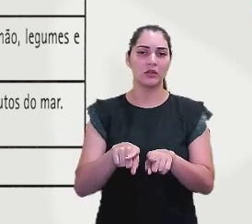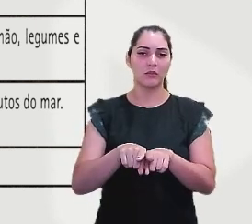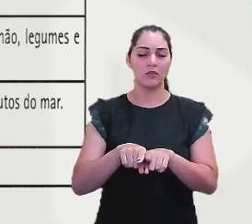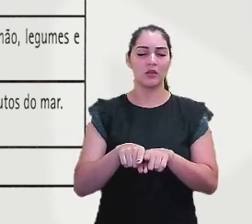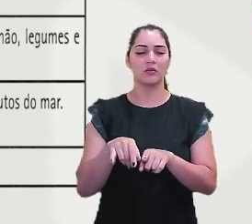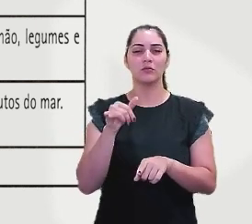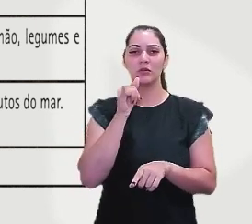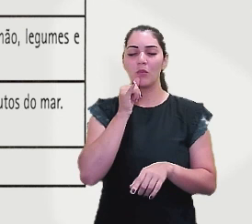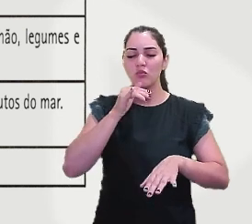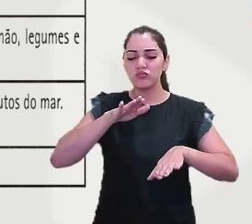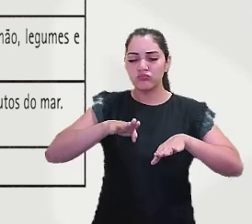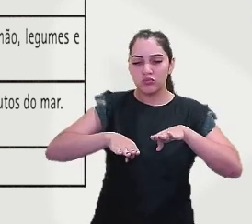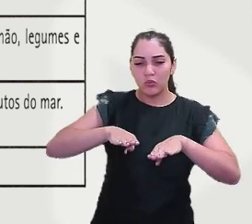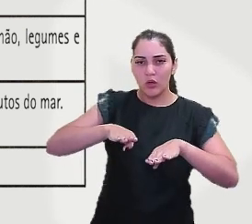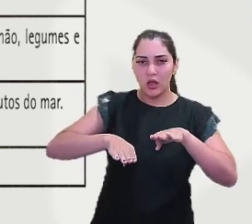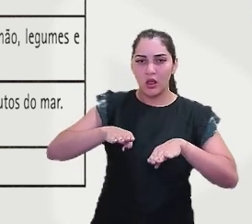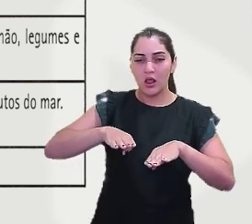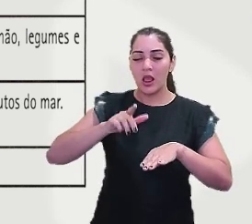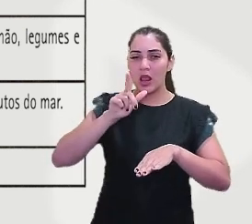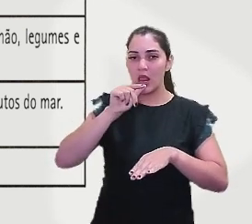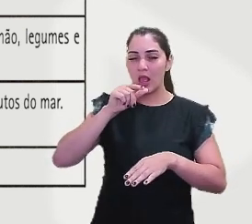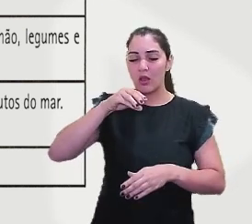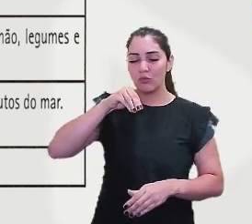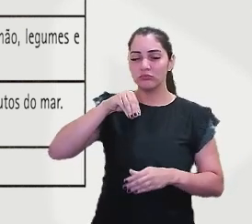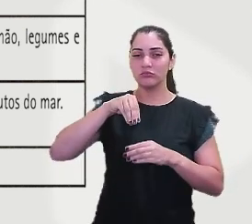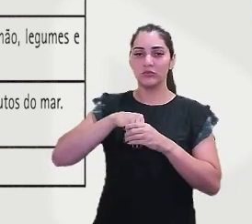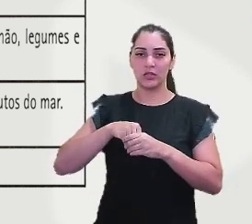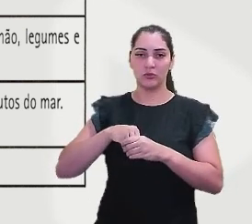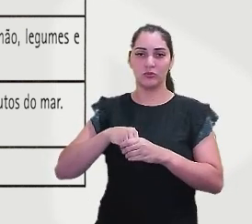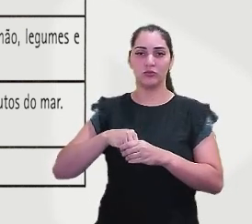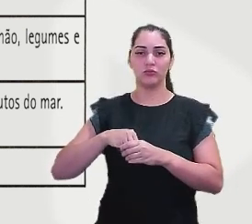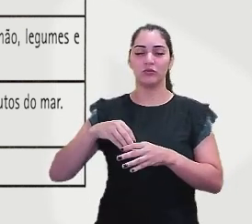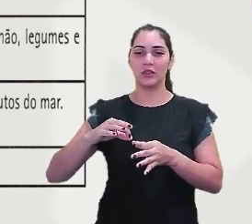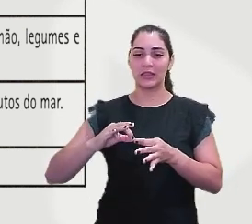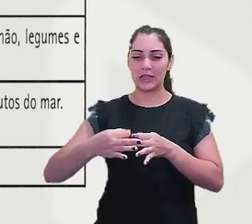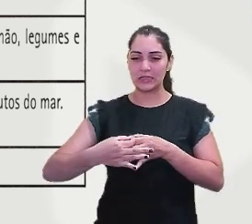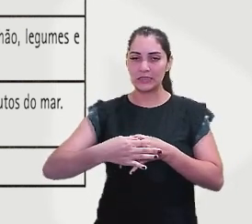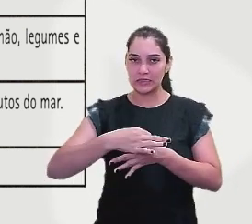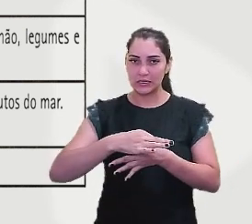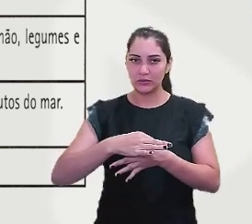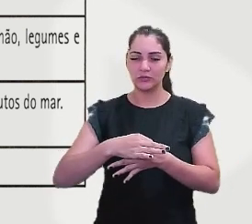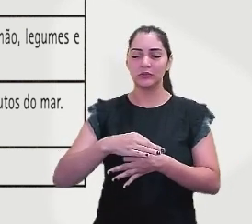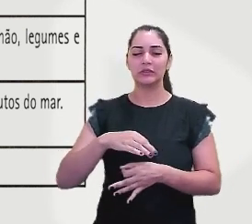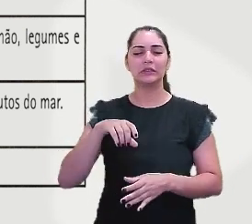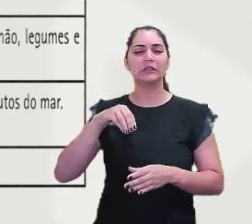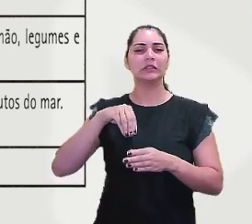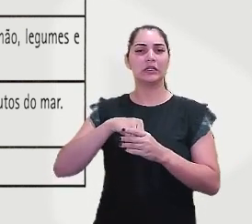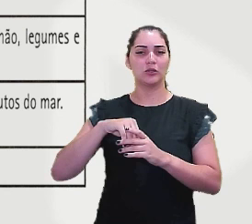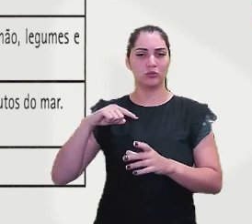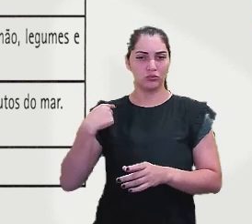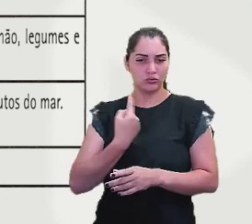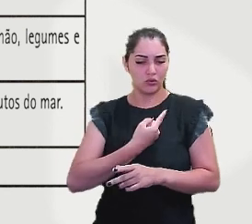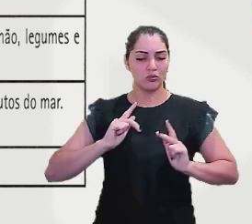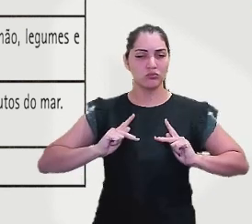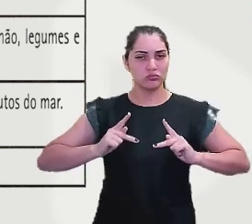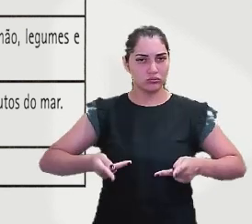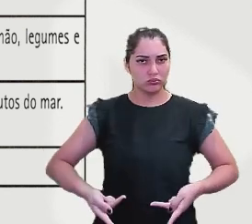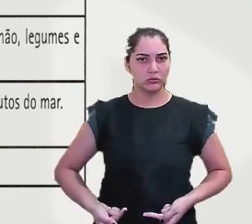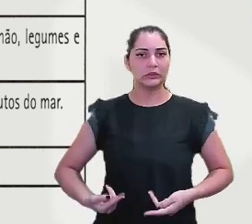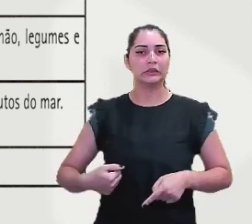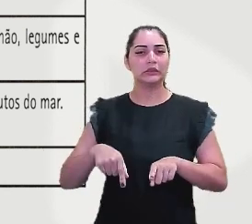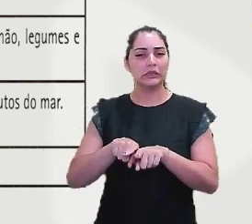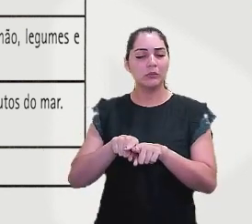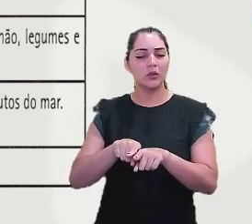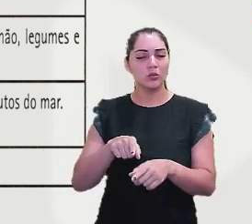equilíbrio osmótico, no equilíbrio de água nas células. Equilíbrio líquido, tá? Os líquidos que estão no nosso organismo. Tem a ver com o impulso